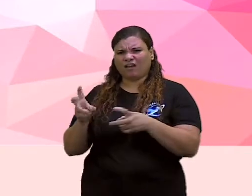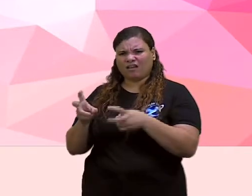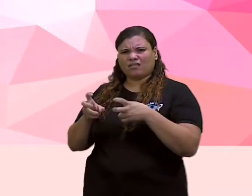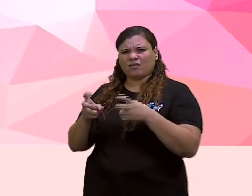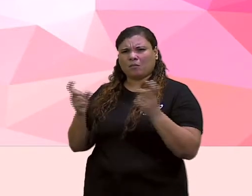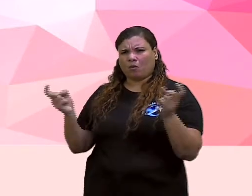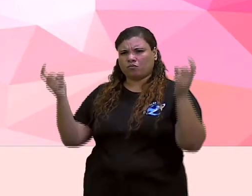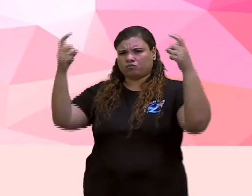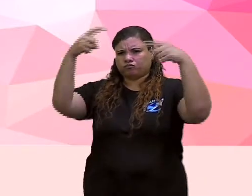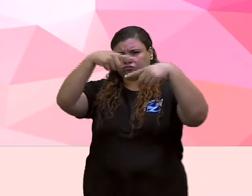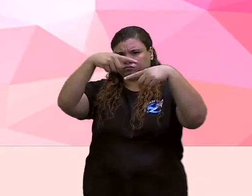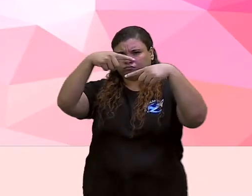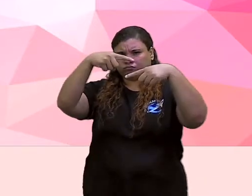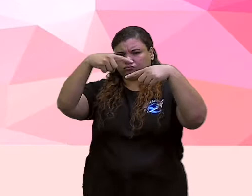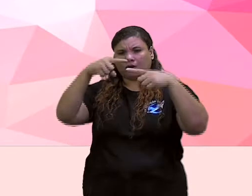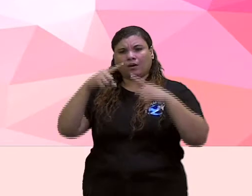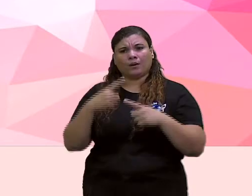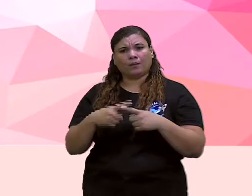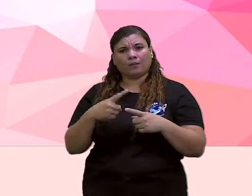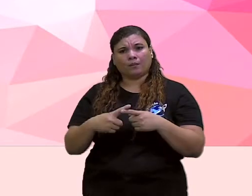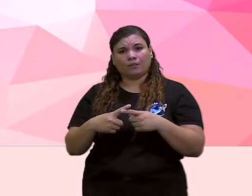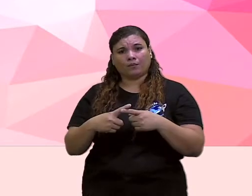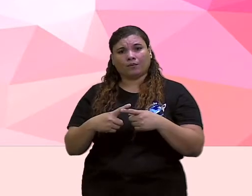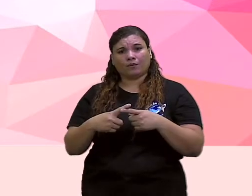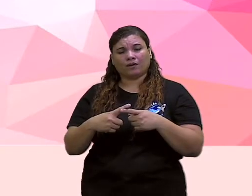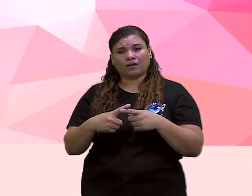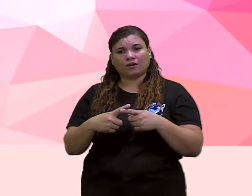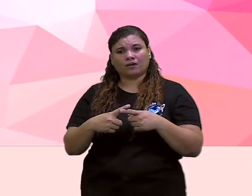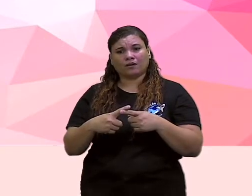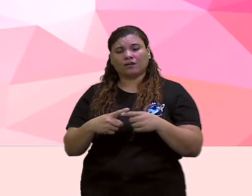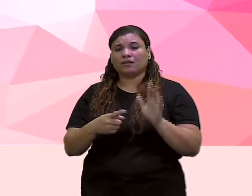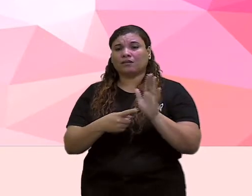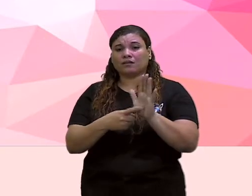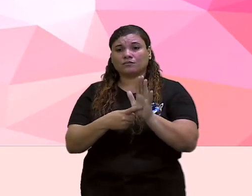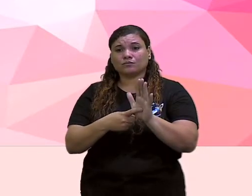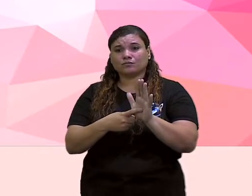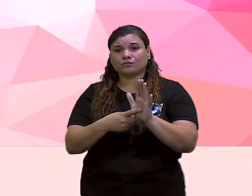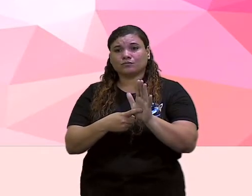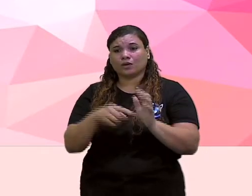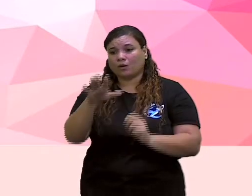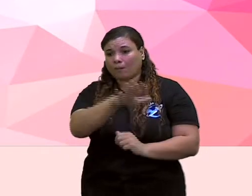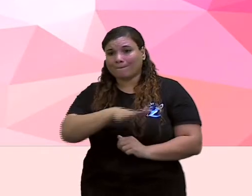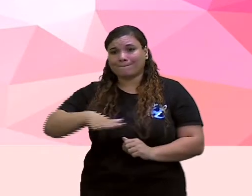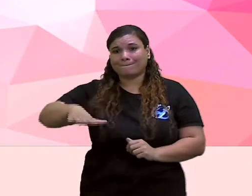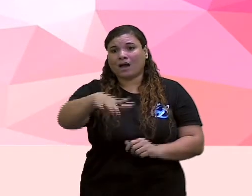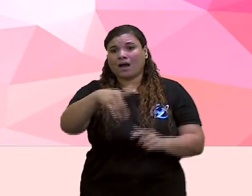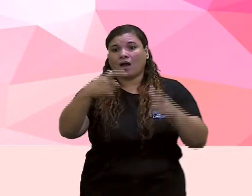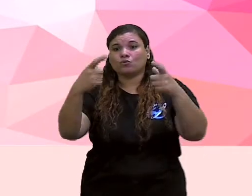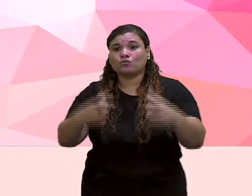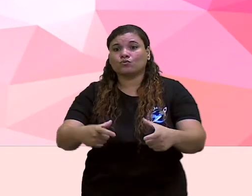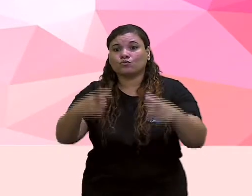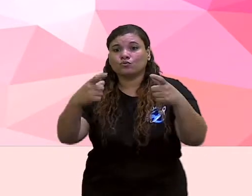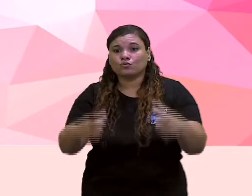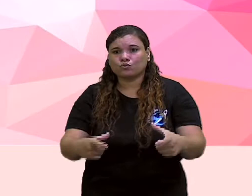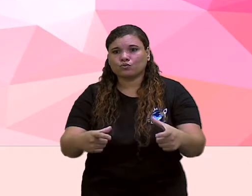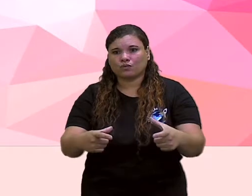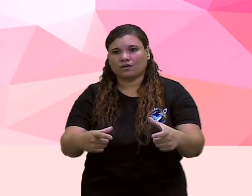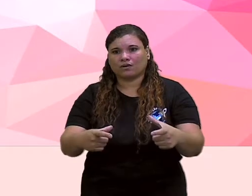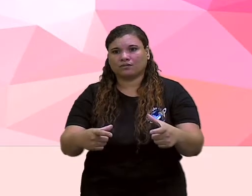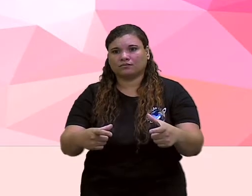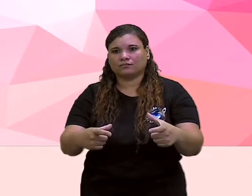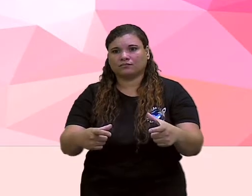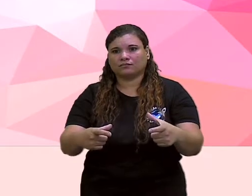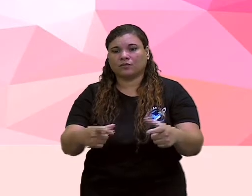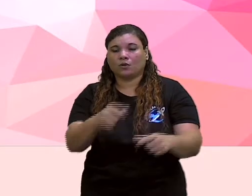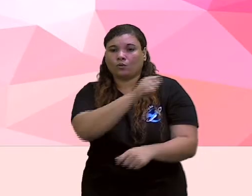ficaram. Perceberam? Está indicando o quê? O lugar onde os estudantes estavam. Ótimo. Nós poderíamos retirar